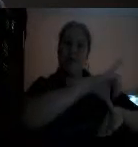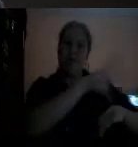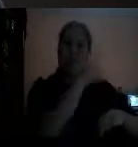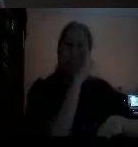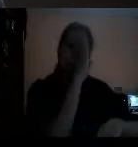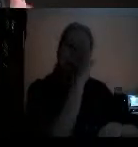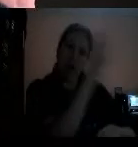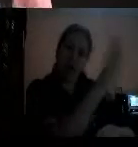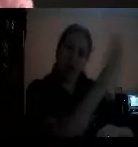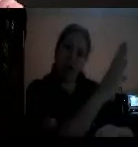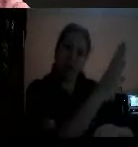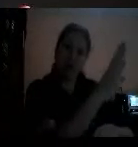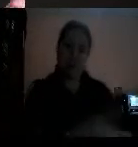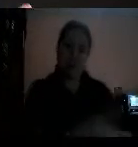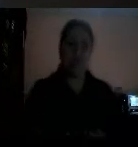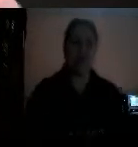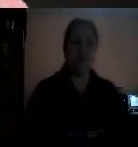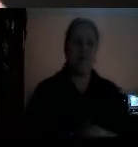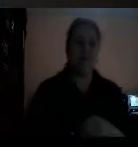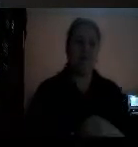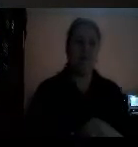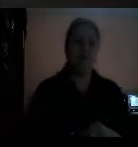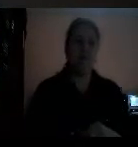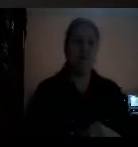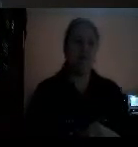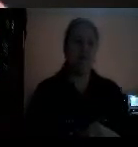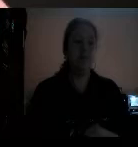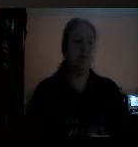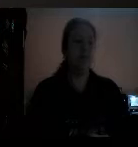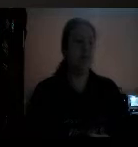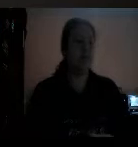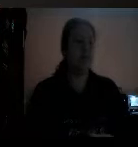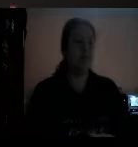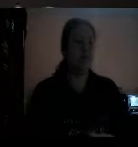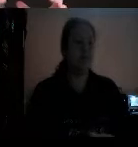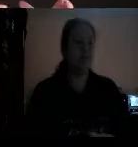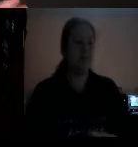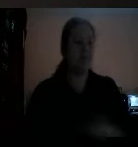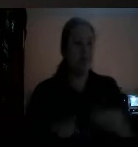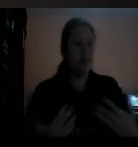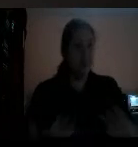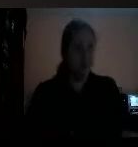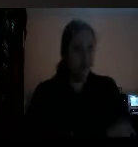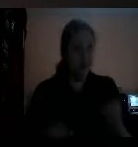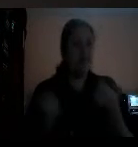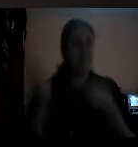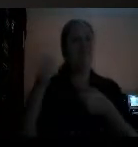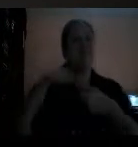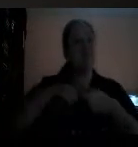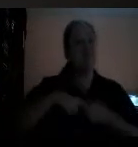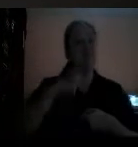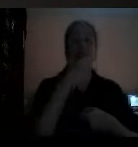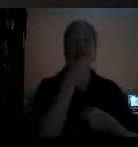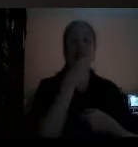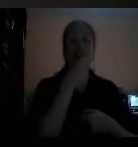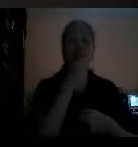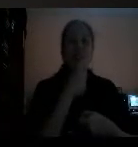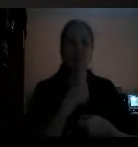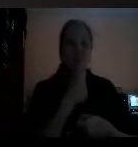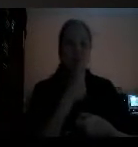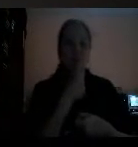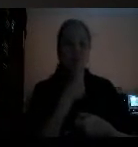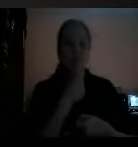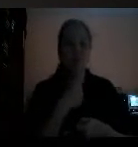Heartland Tupiniquim. Tá? Beleza? Voltamos a Mackinder, ele cria o conceito da Heartland e ele fala que existe